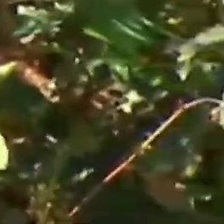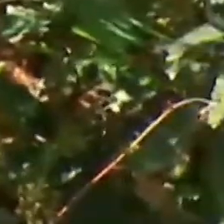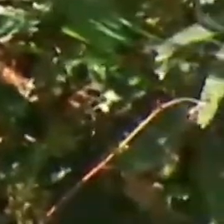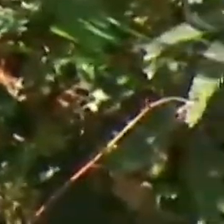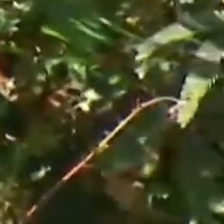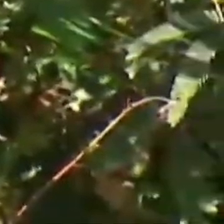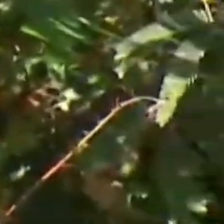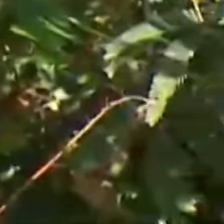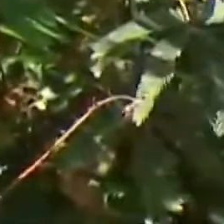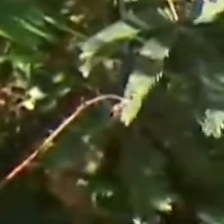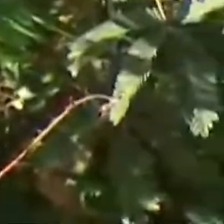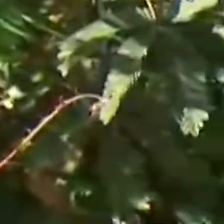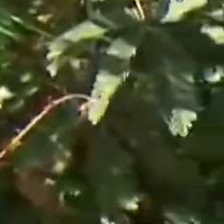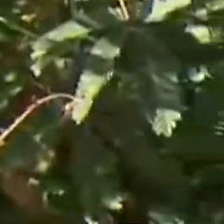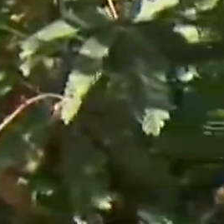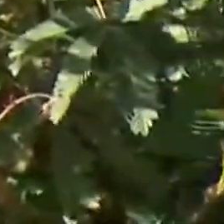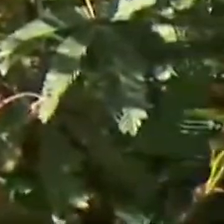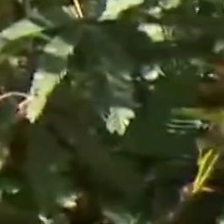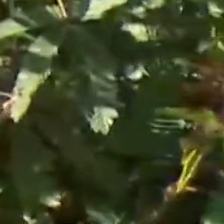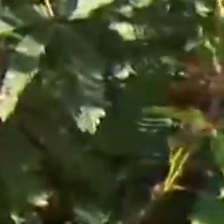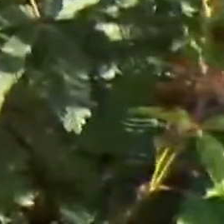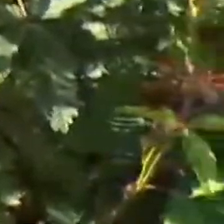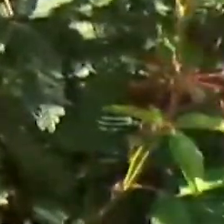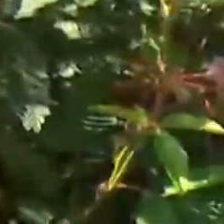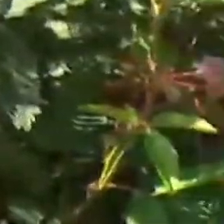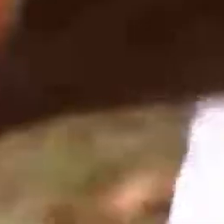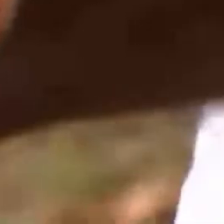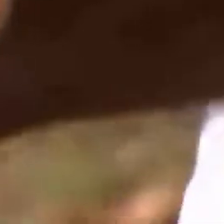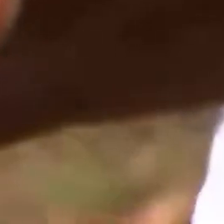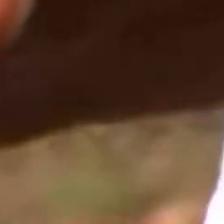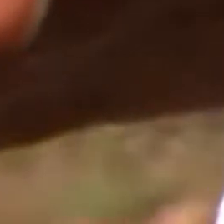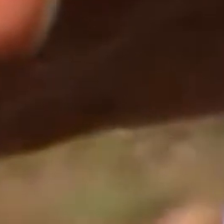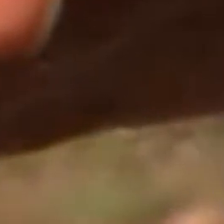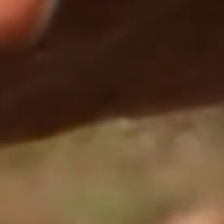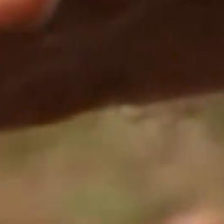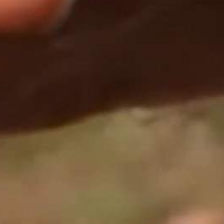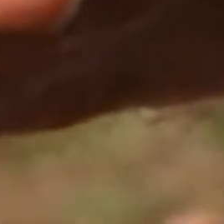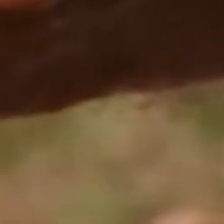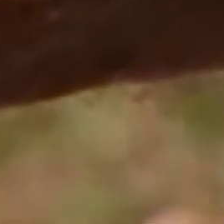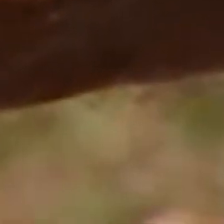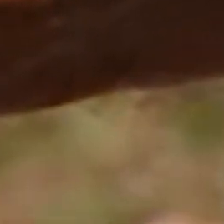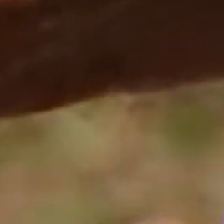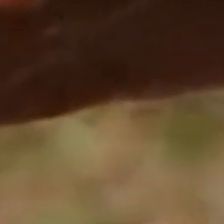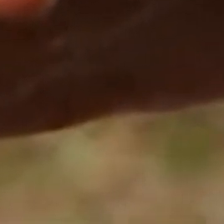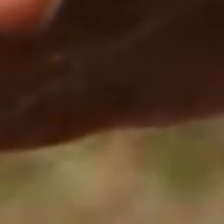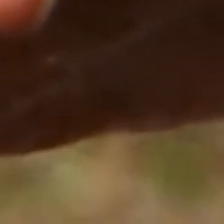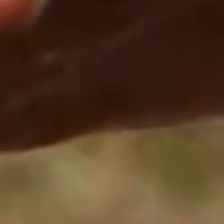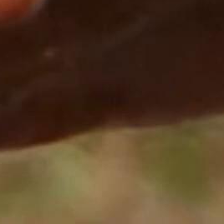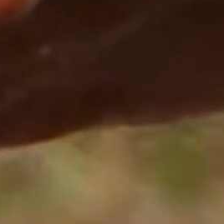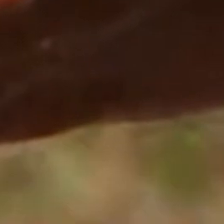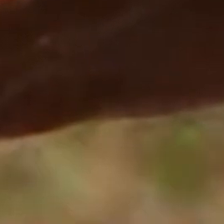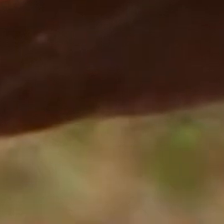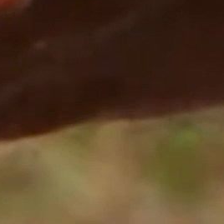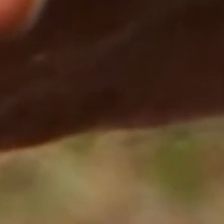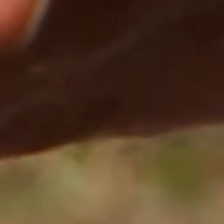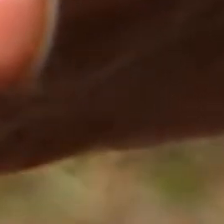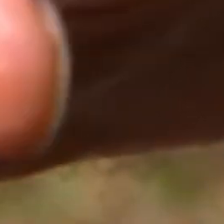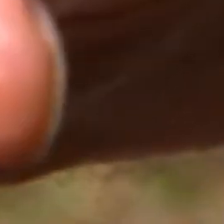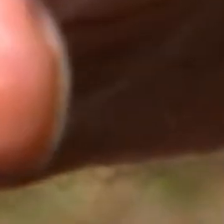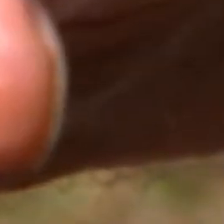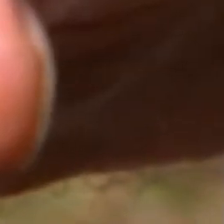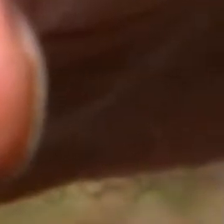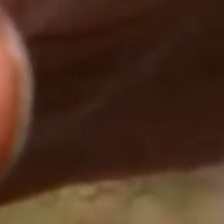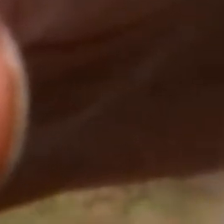e pelo domínio do que cada uma precisa. Uma relação de troca em um mundo no qual tudo